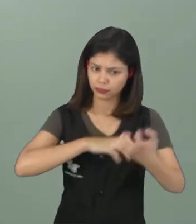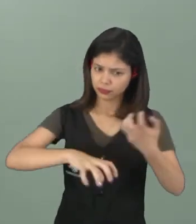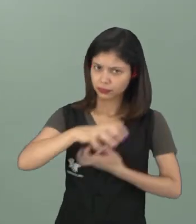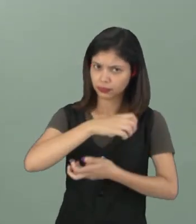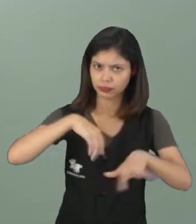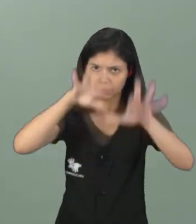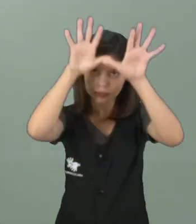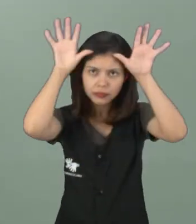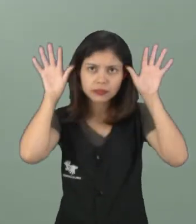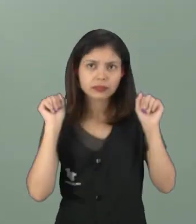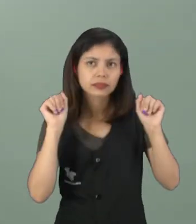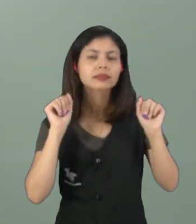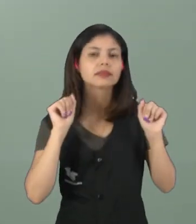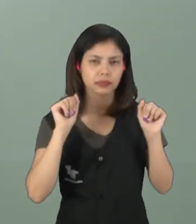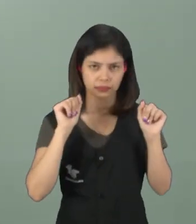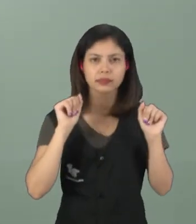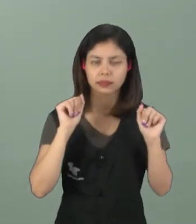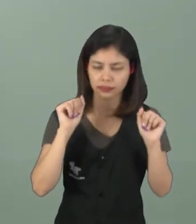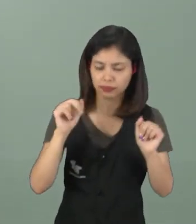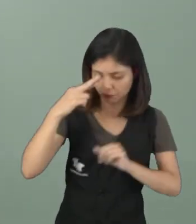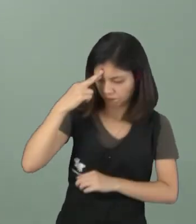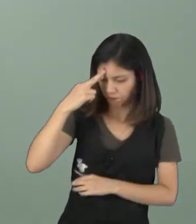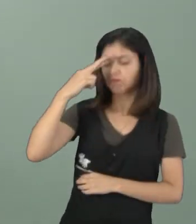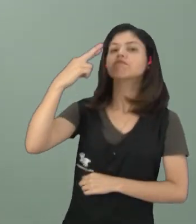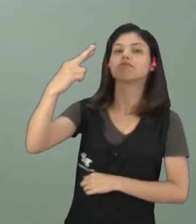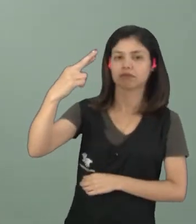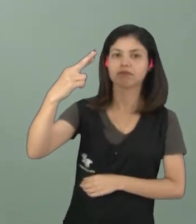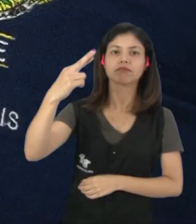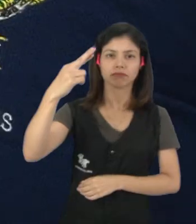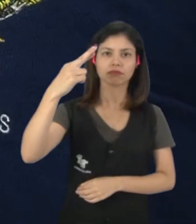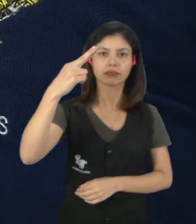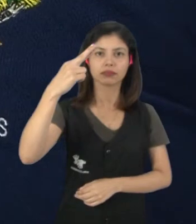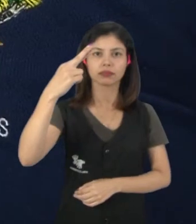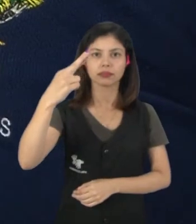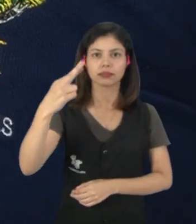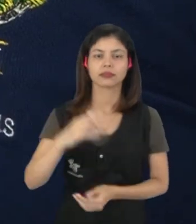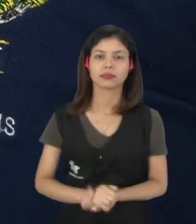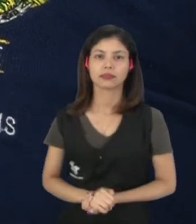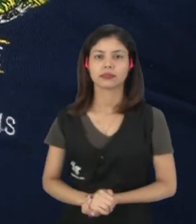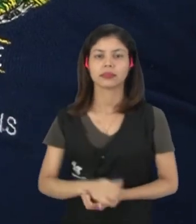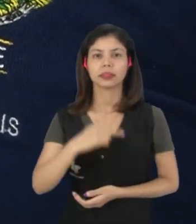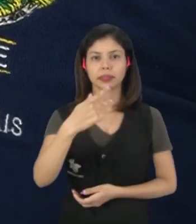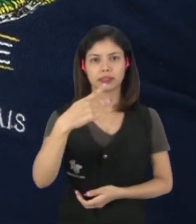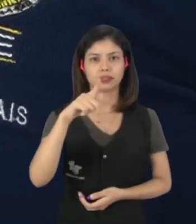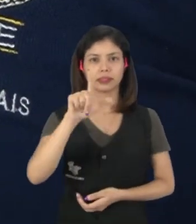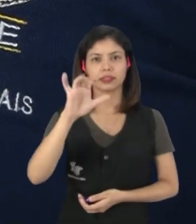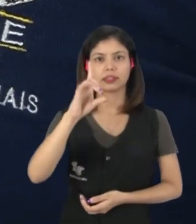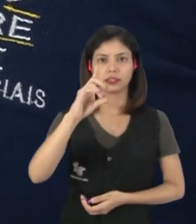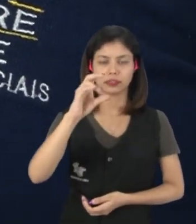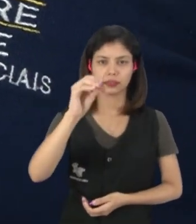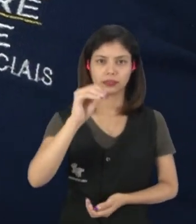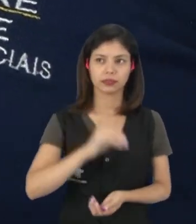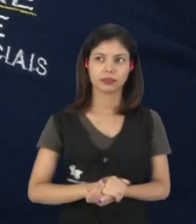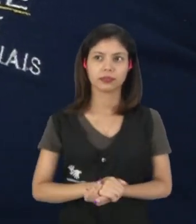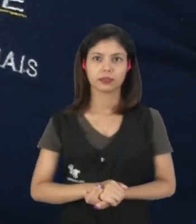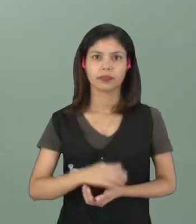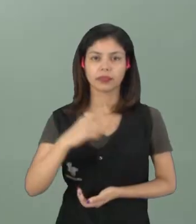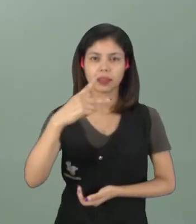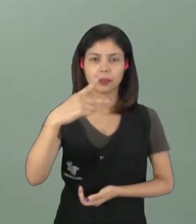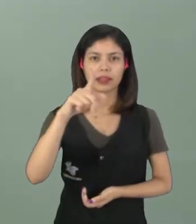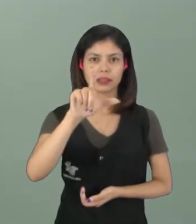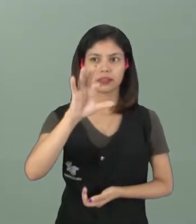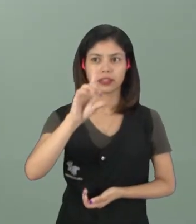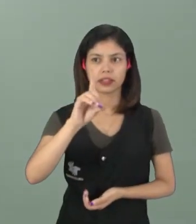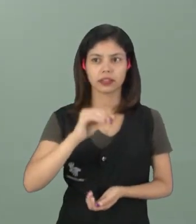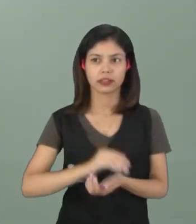revolução acriana que ela que teve o líder Nélio militar Plácido de Castro que lutou